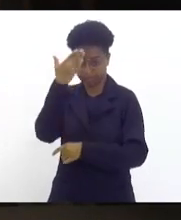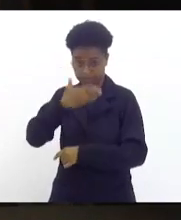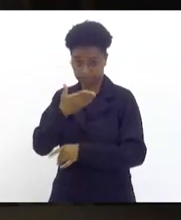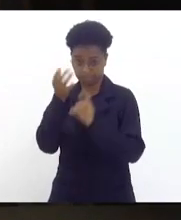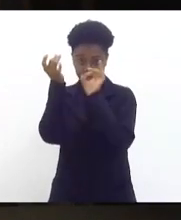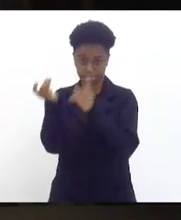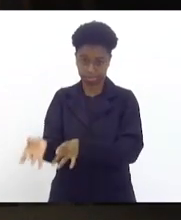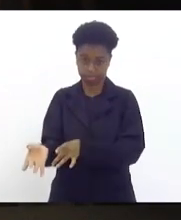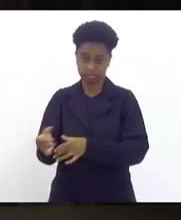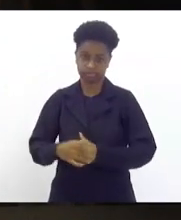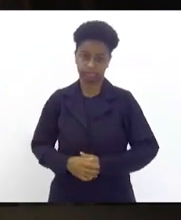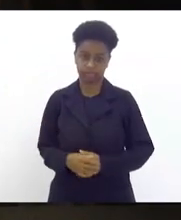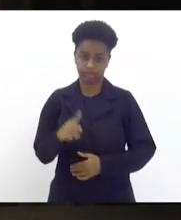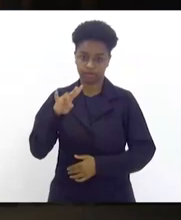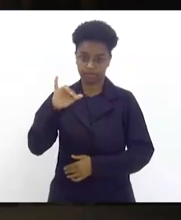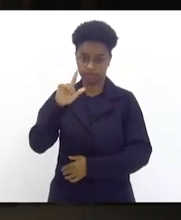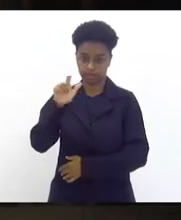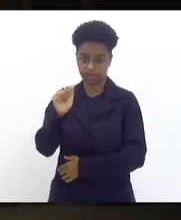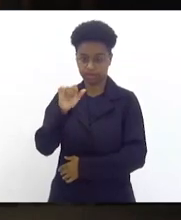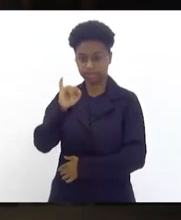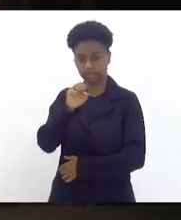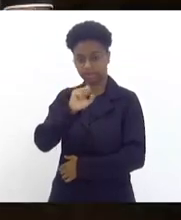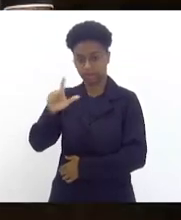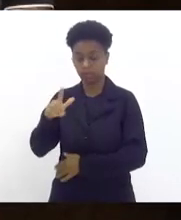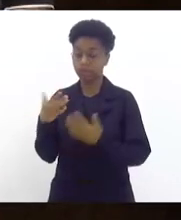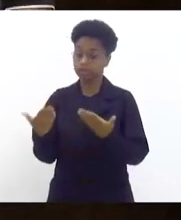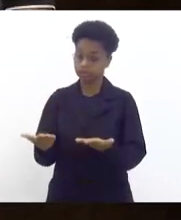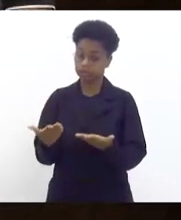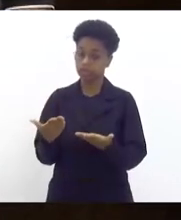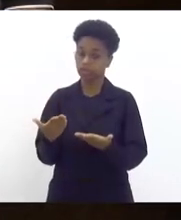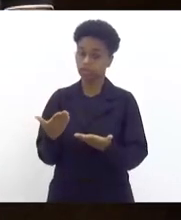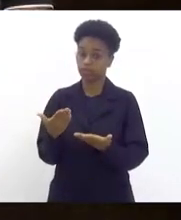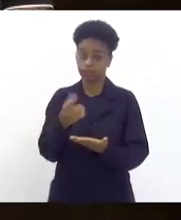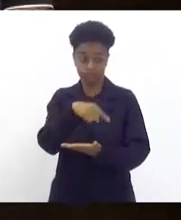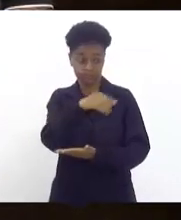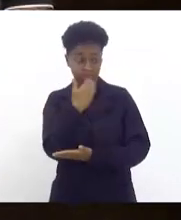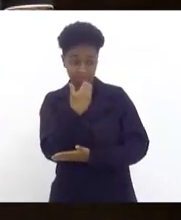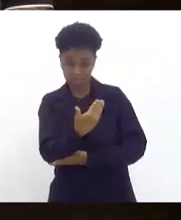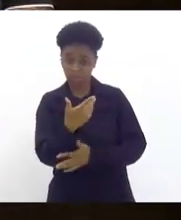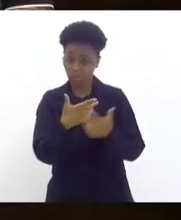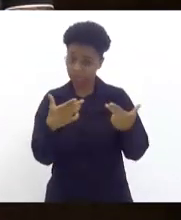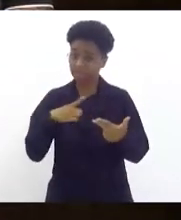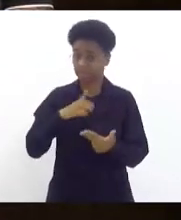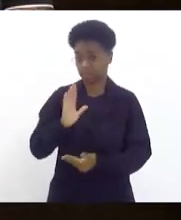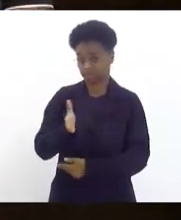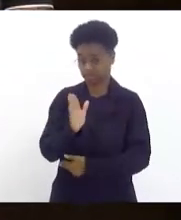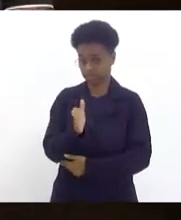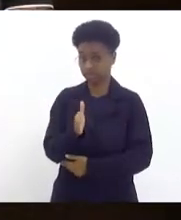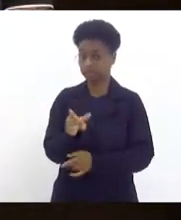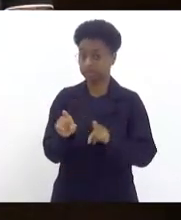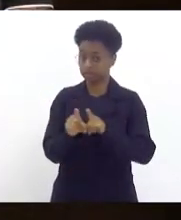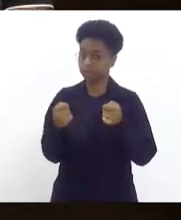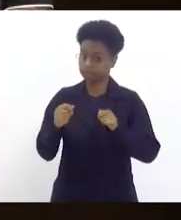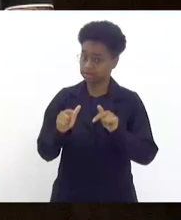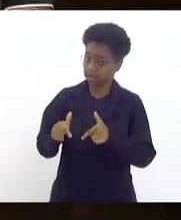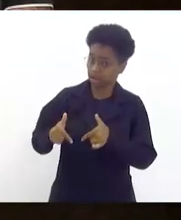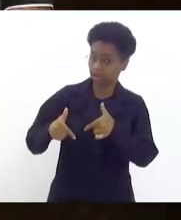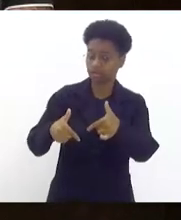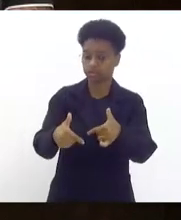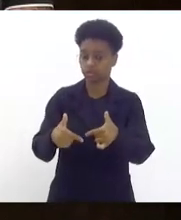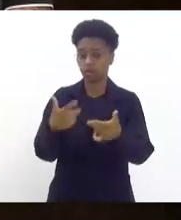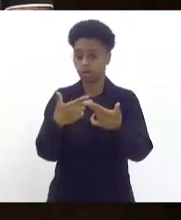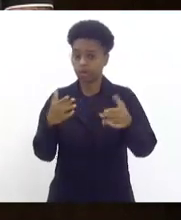lado então estamos solicitando o que já existe e colocar em Ação o que já